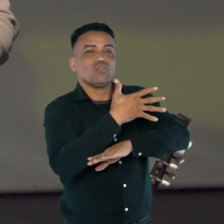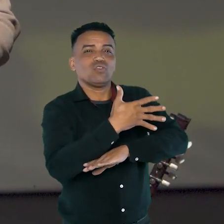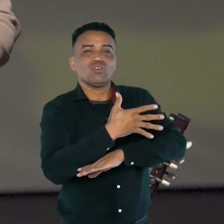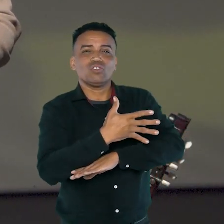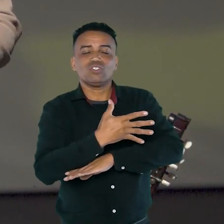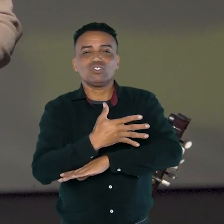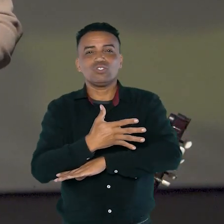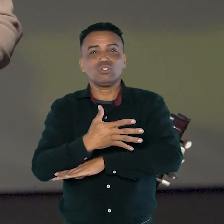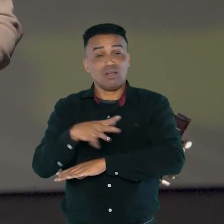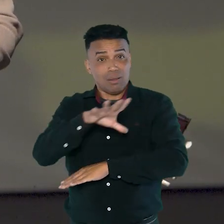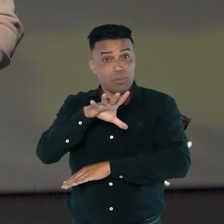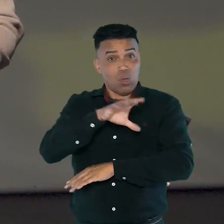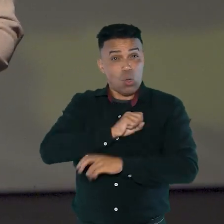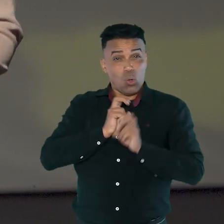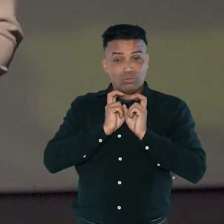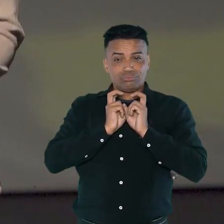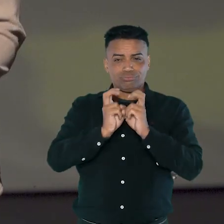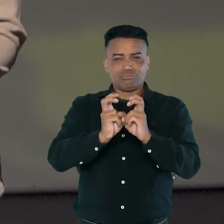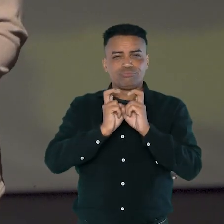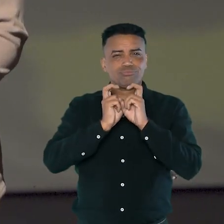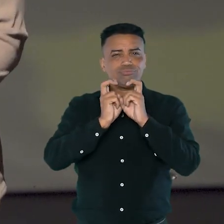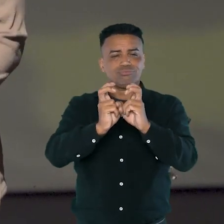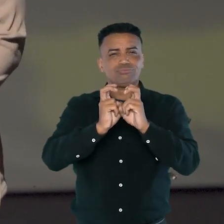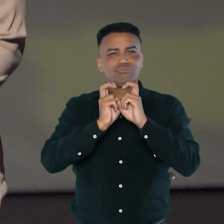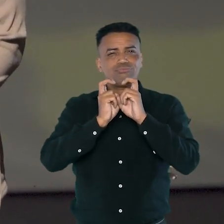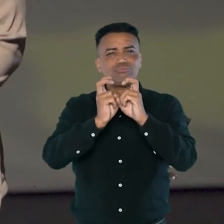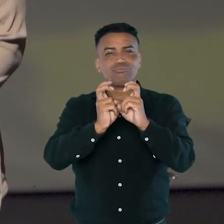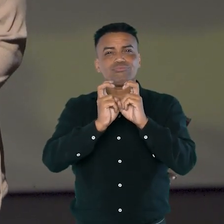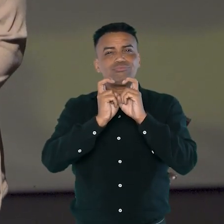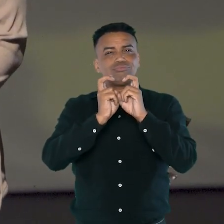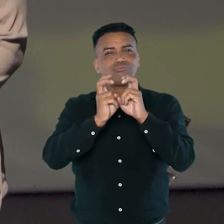nos vagões, vagões nos